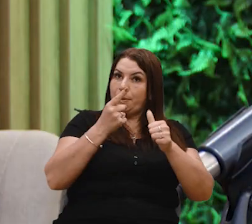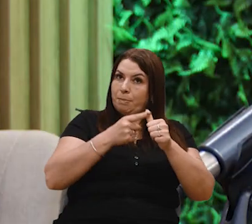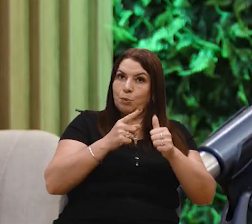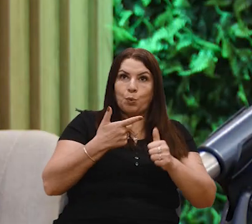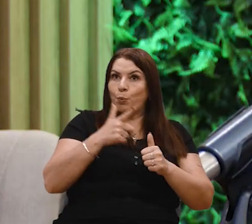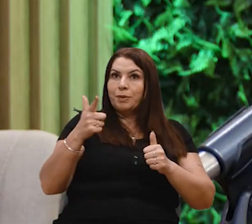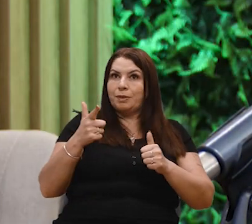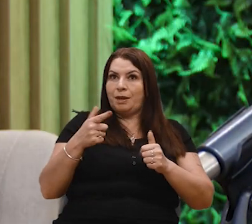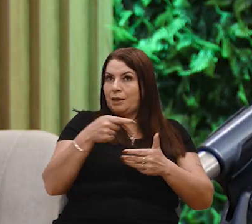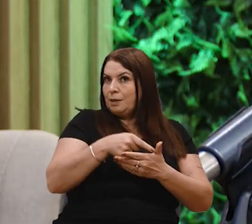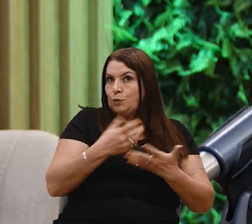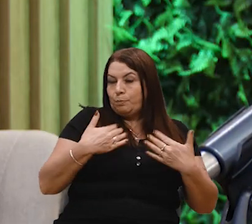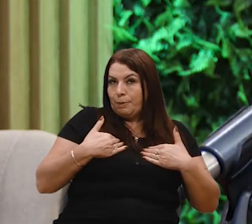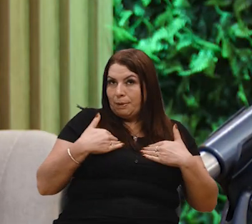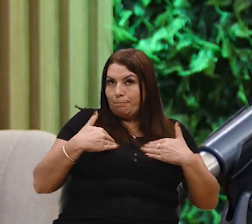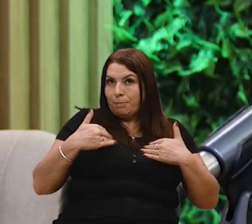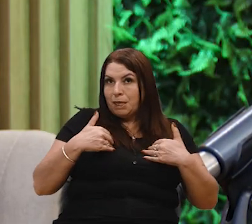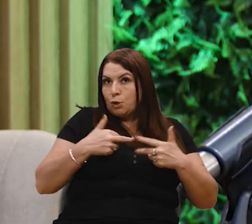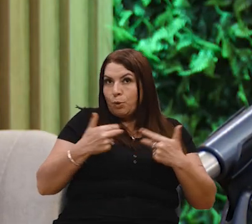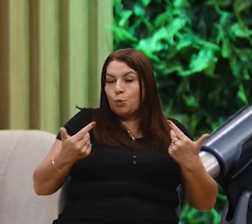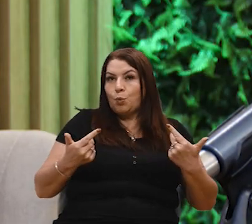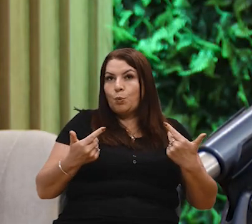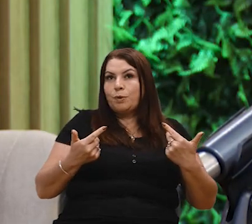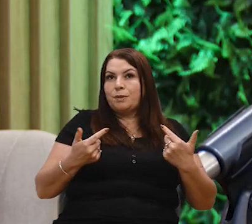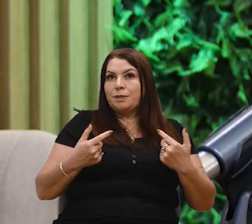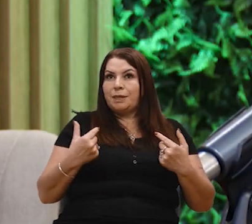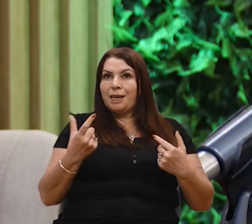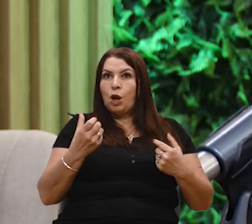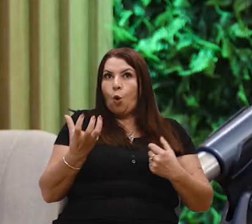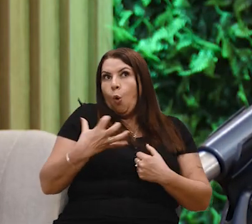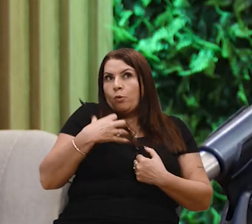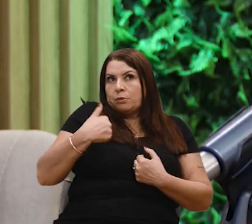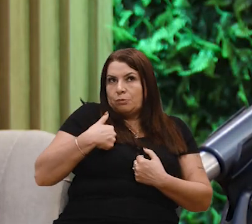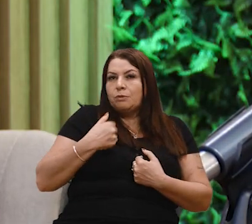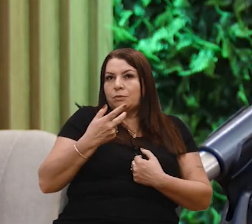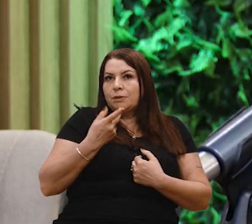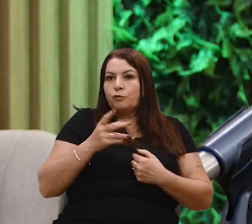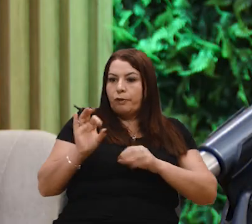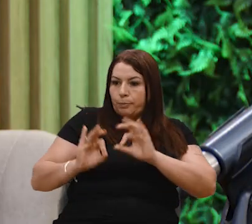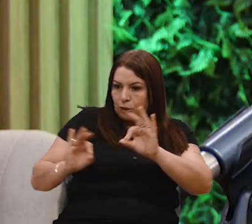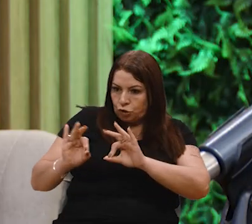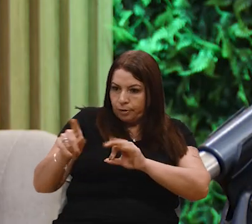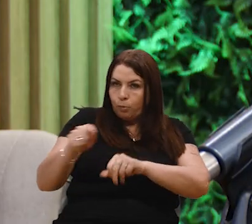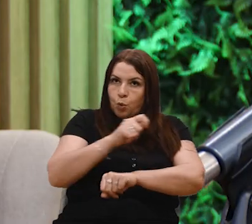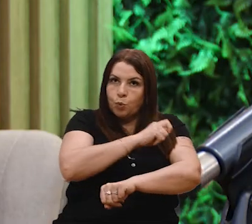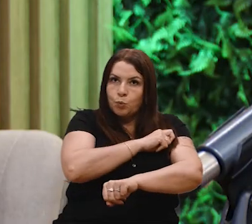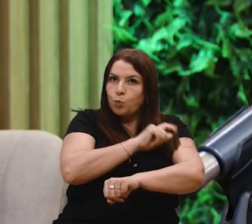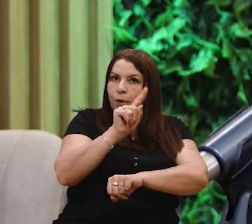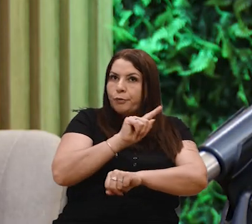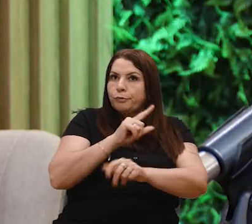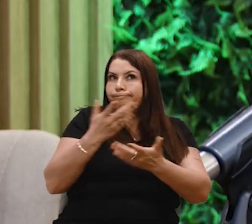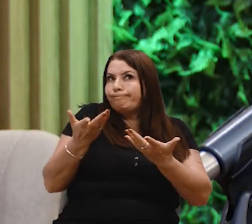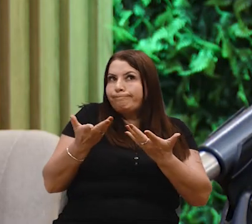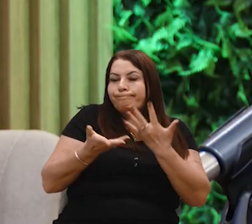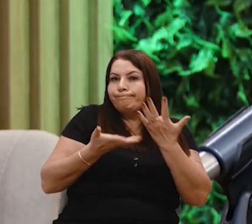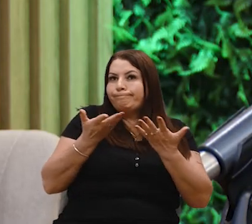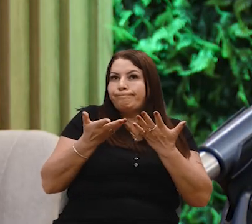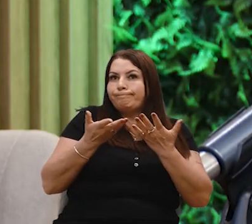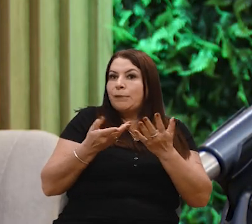fatores. Primeiro, eu não tenho esse fator, então para mim isso é uma coisa que me agride, né? Segundo, tu faz um planejamento e aquele